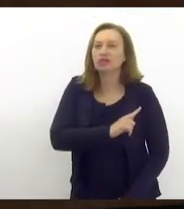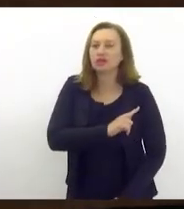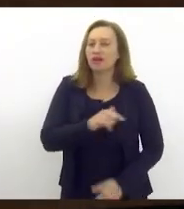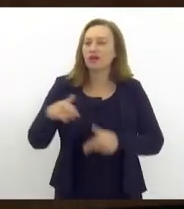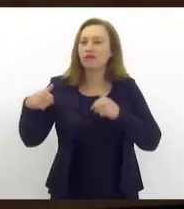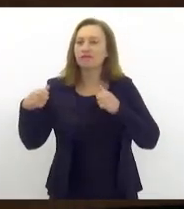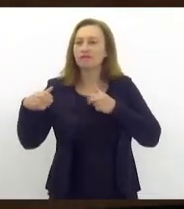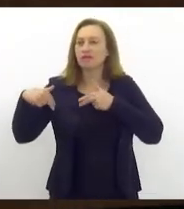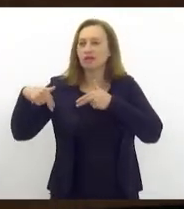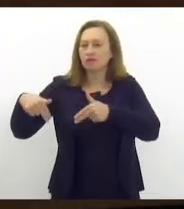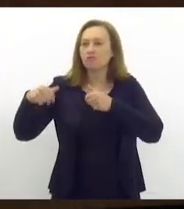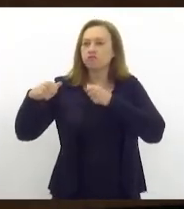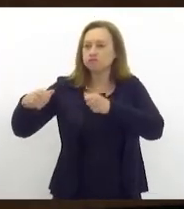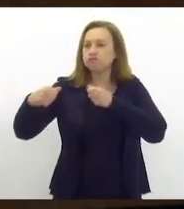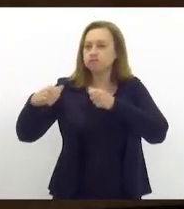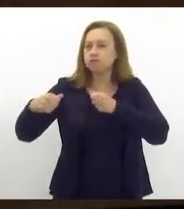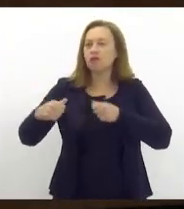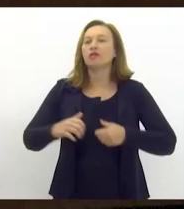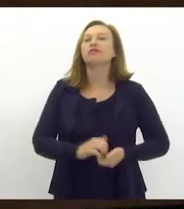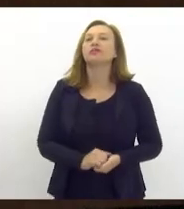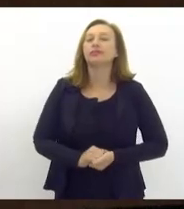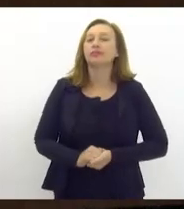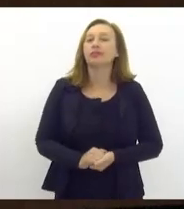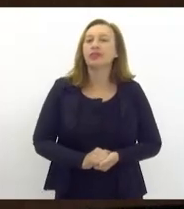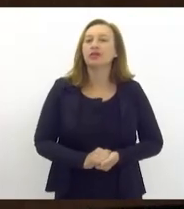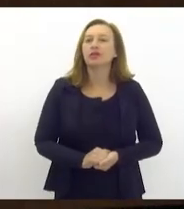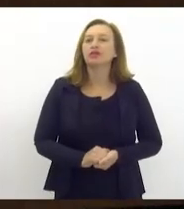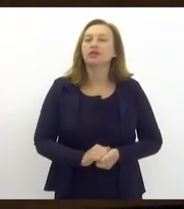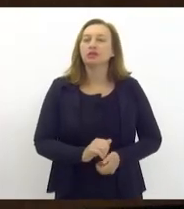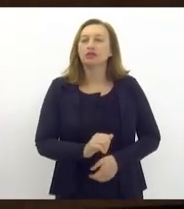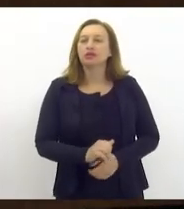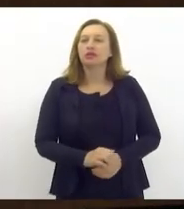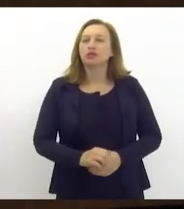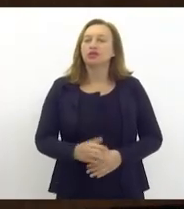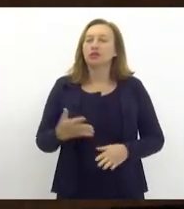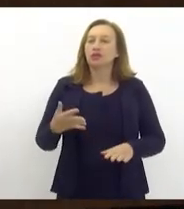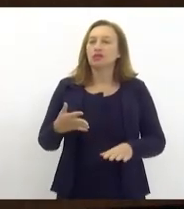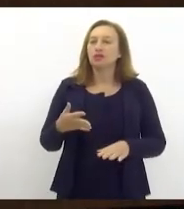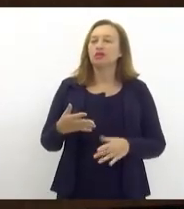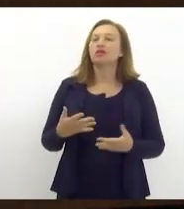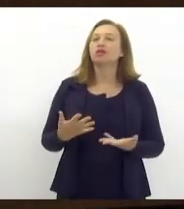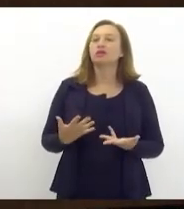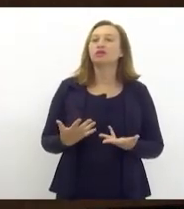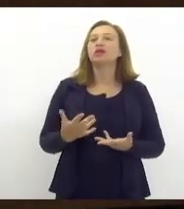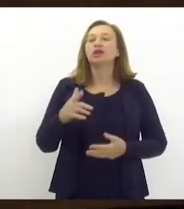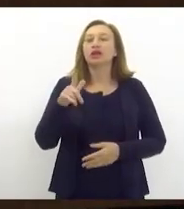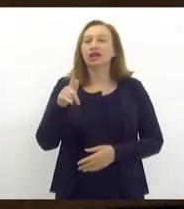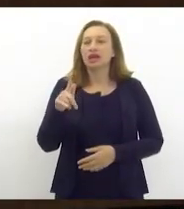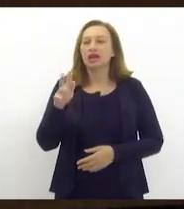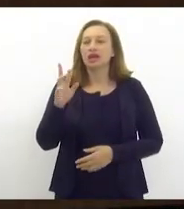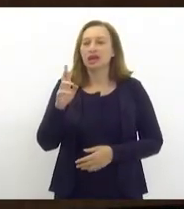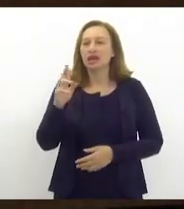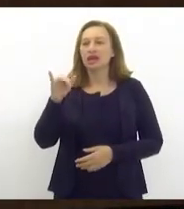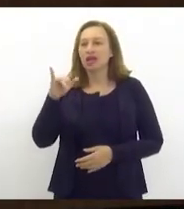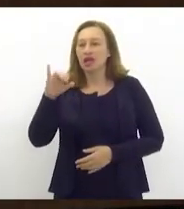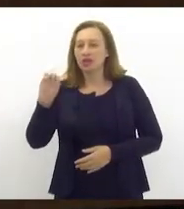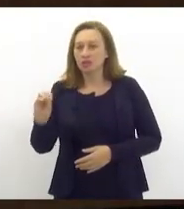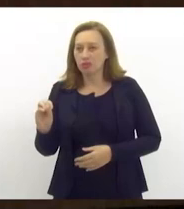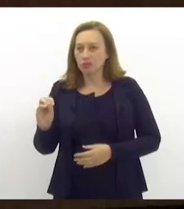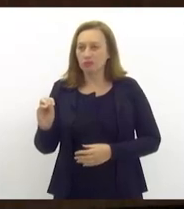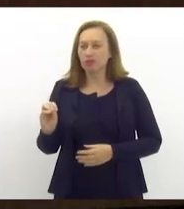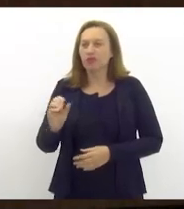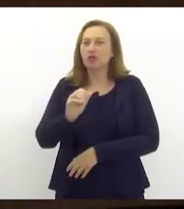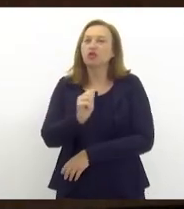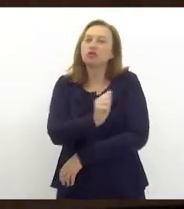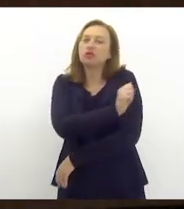ativista, militante estudantil, atua em grêmio estudantil, é da juventude, do coletivo Juntos